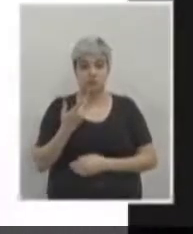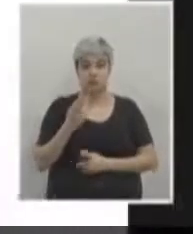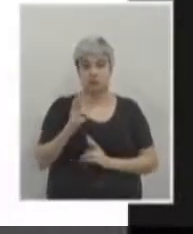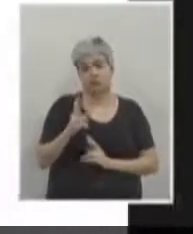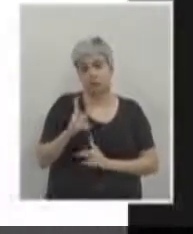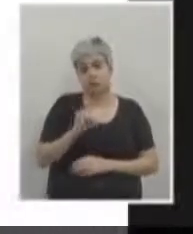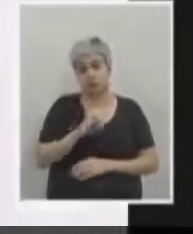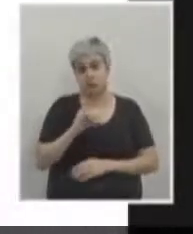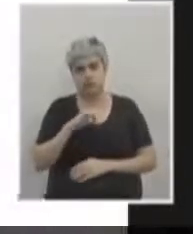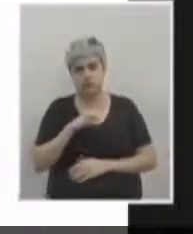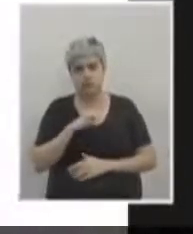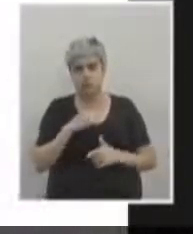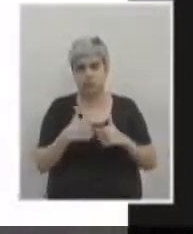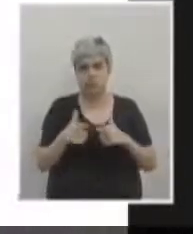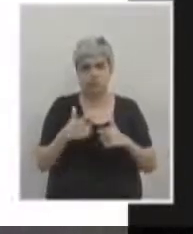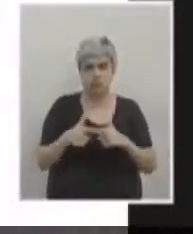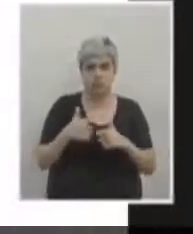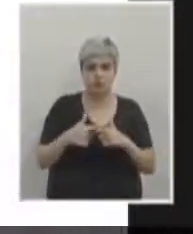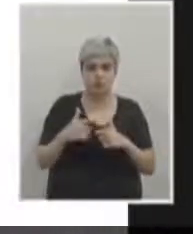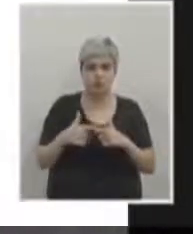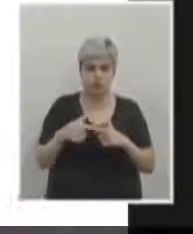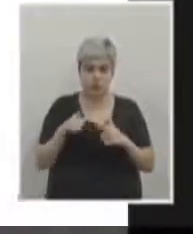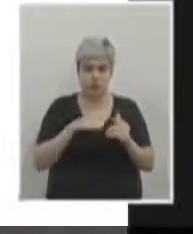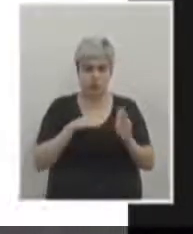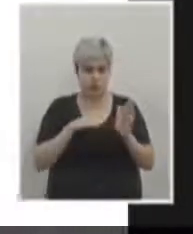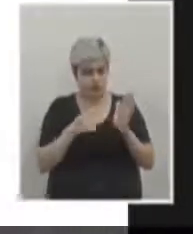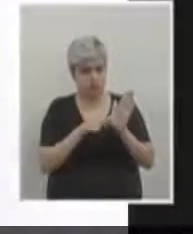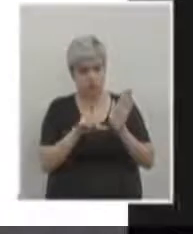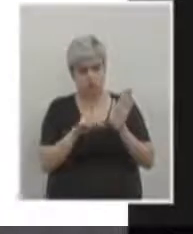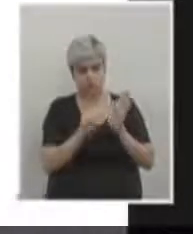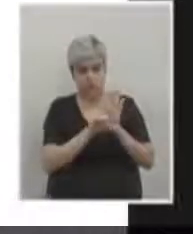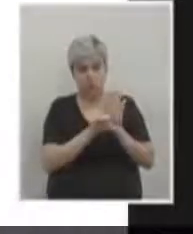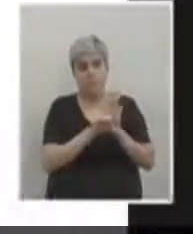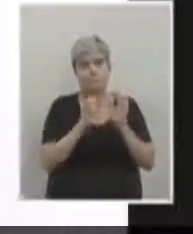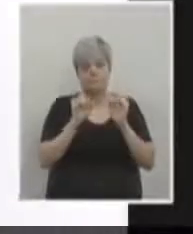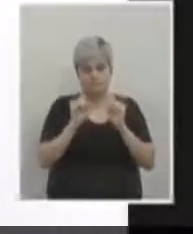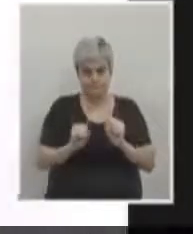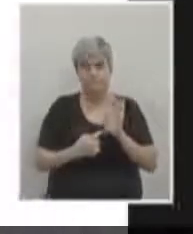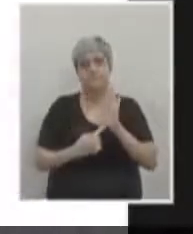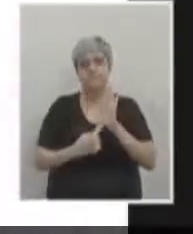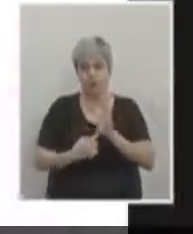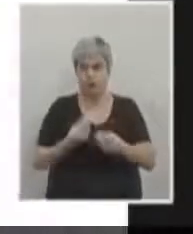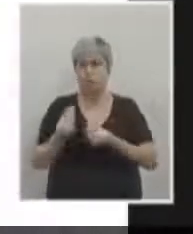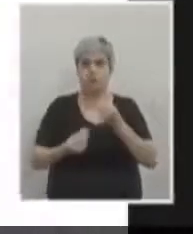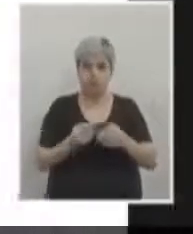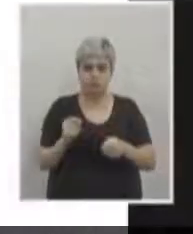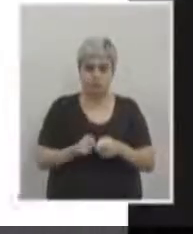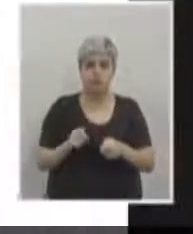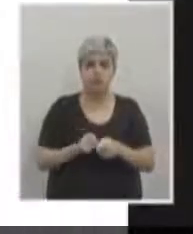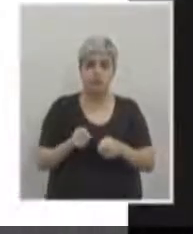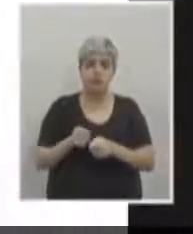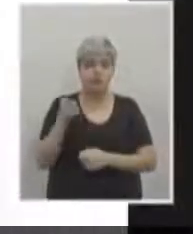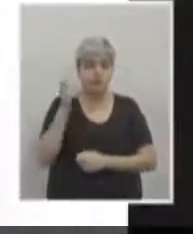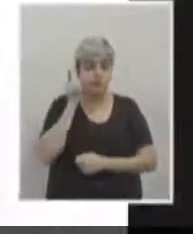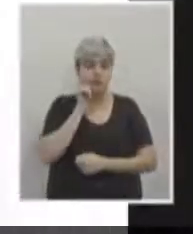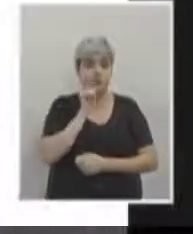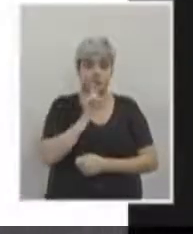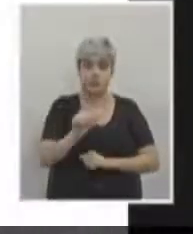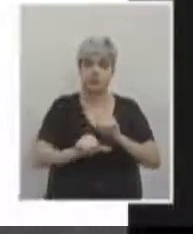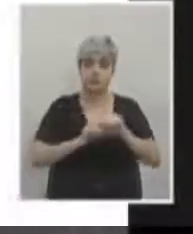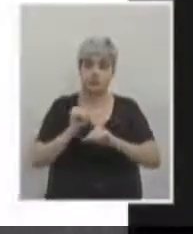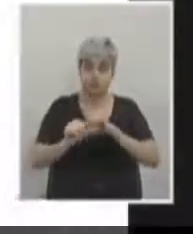uma situação, uma brecha para a gente ver no próximo ano, o que a gente vai fazer, o que a gente vai construir, é uma